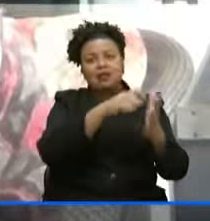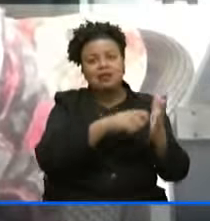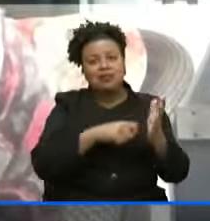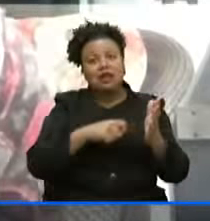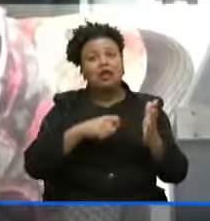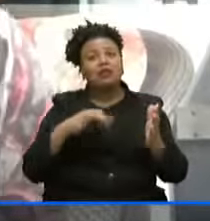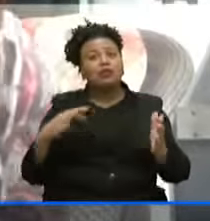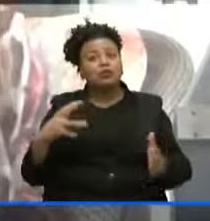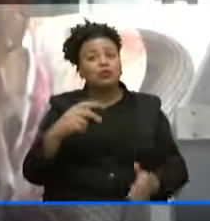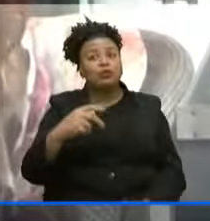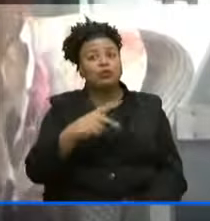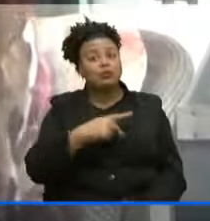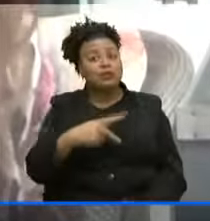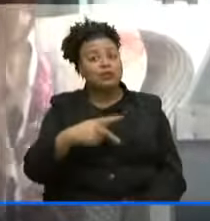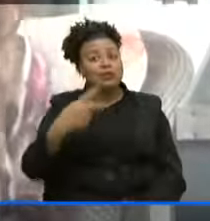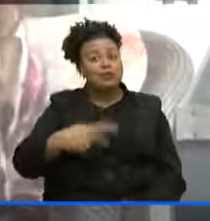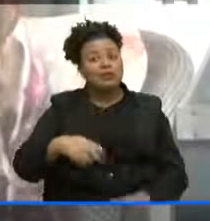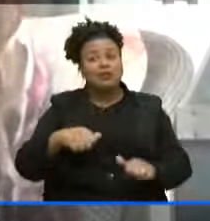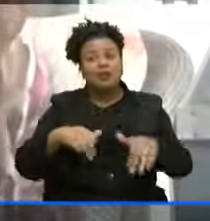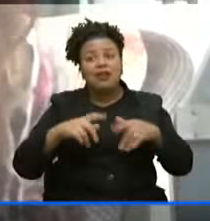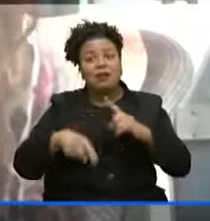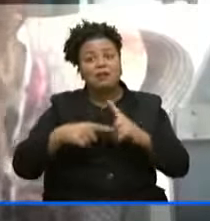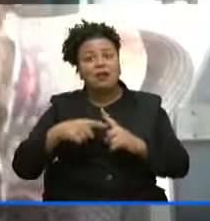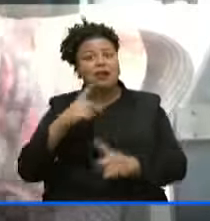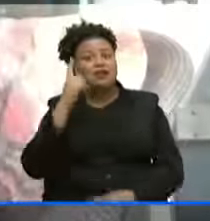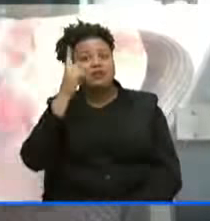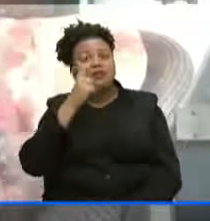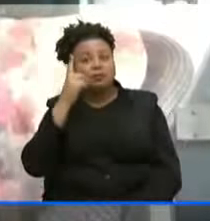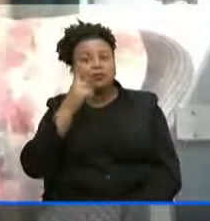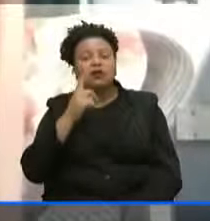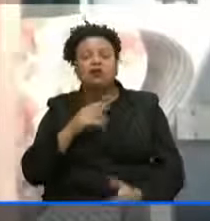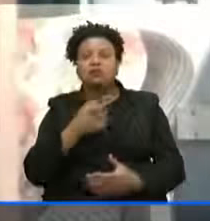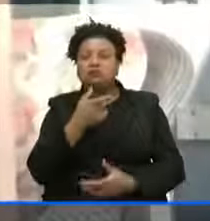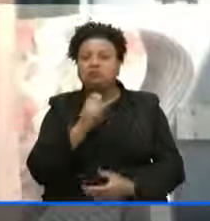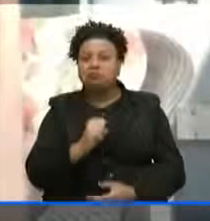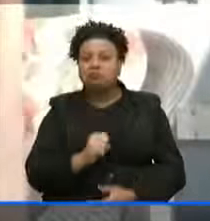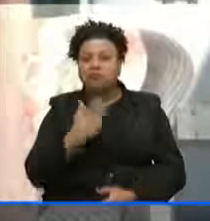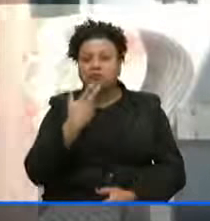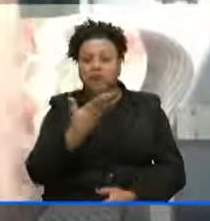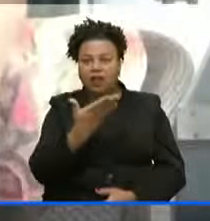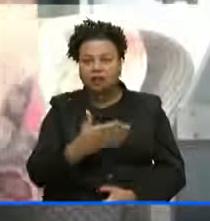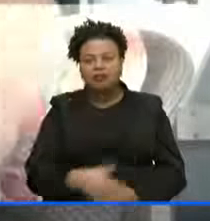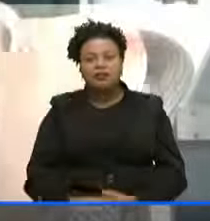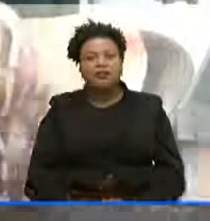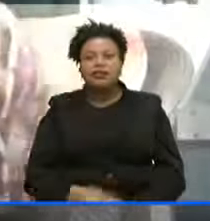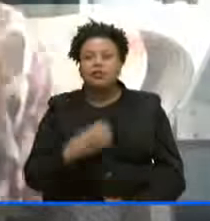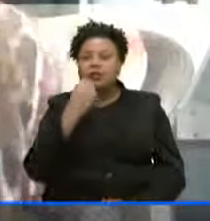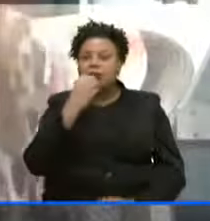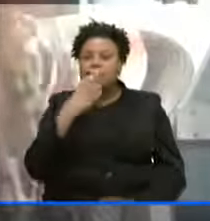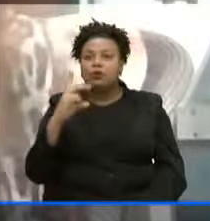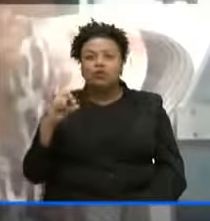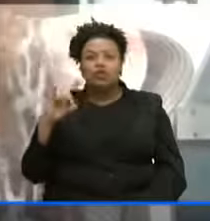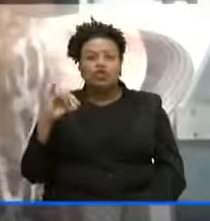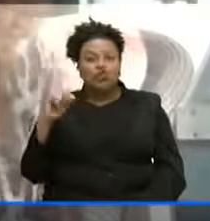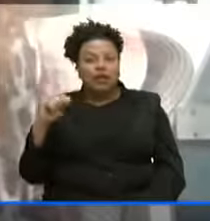presidentes da casa, todos os deputados, né? Sua palavra com vossa excelência. Bom Bom dia,